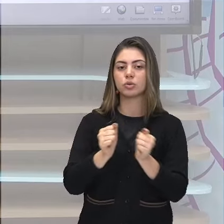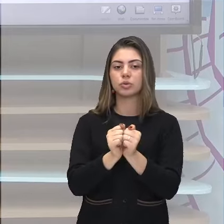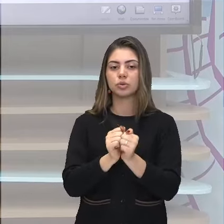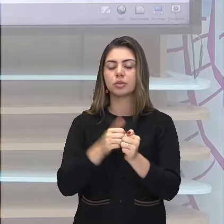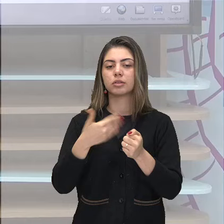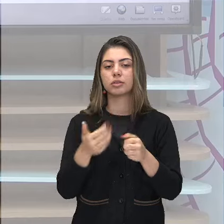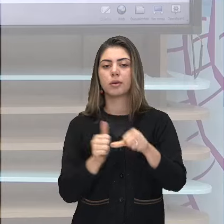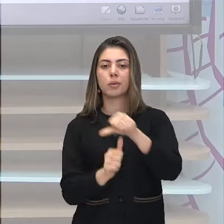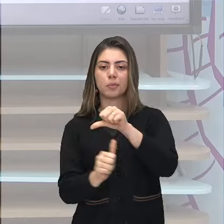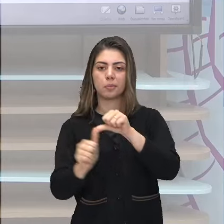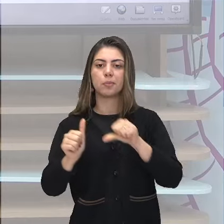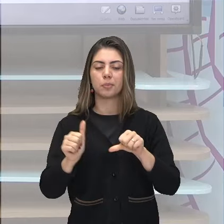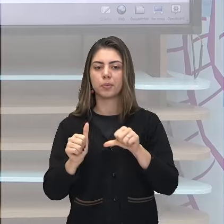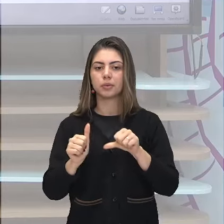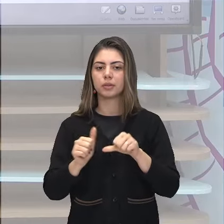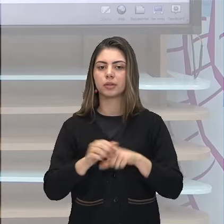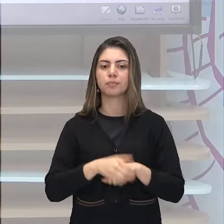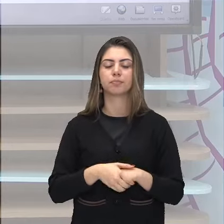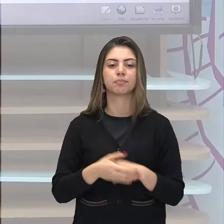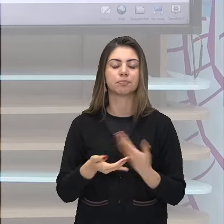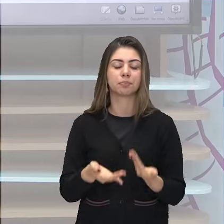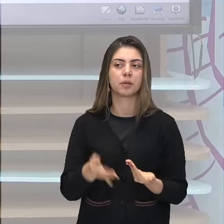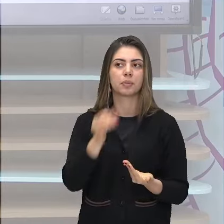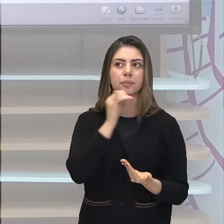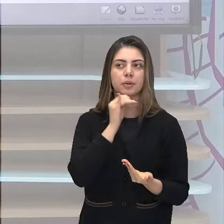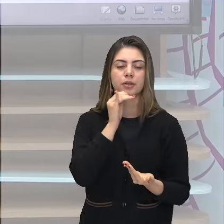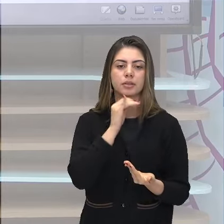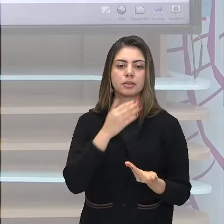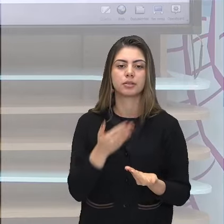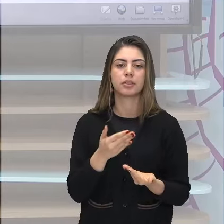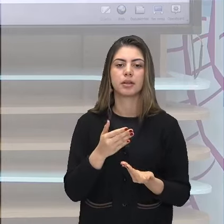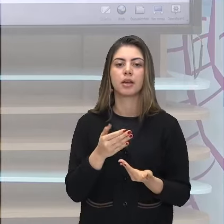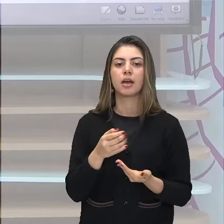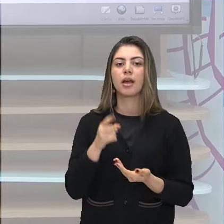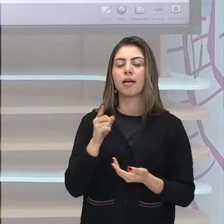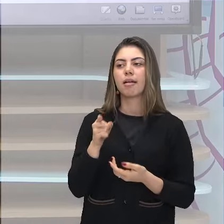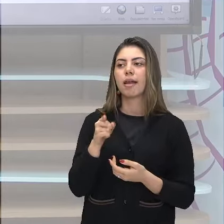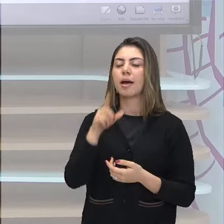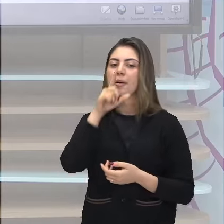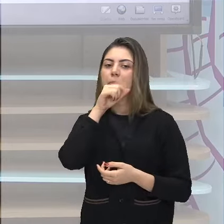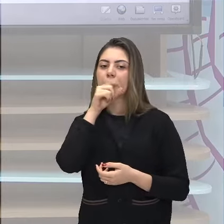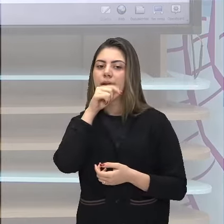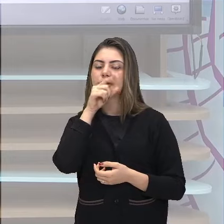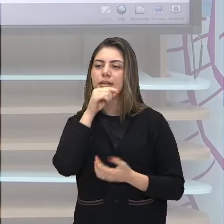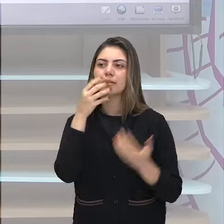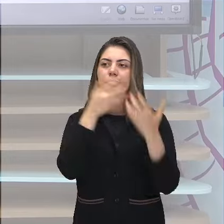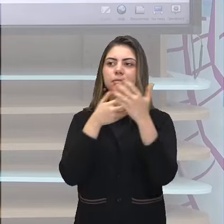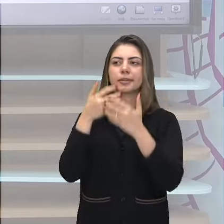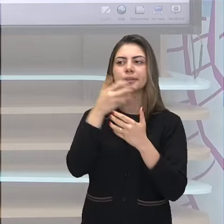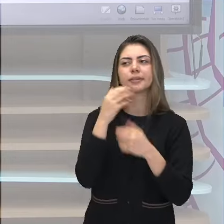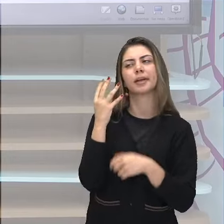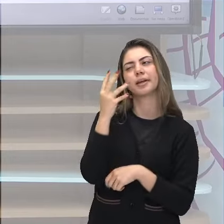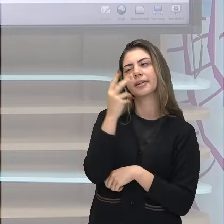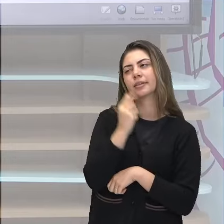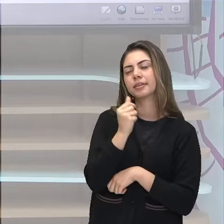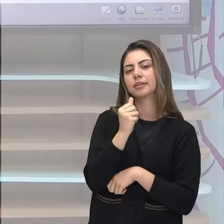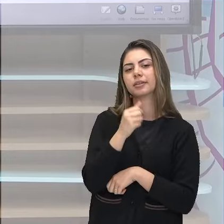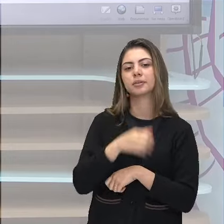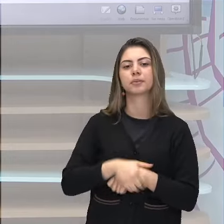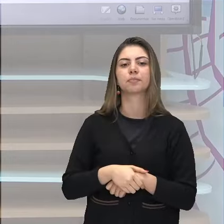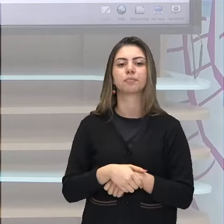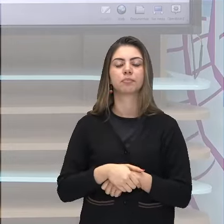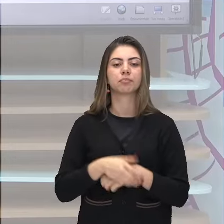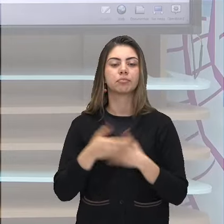ser palavras substantivadas. Por exemplo, o cantar dos pássaros é lindo. A essência